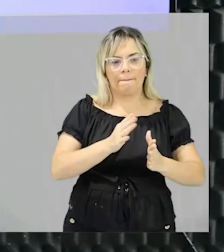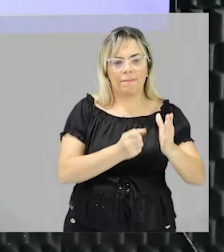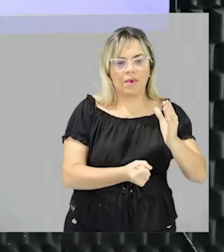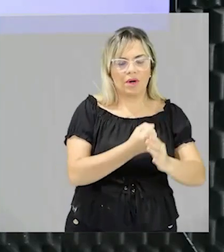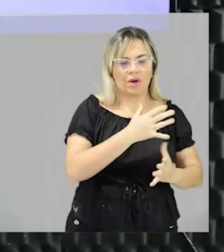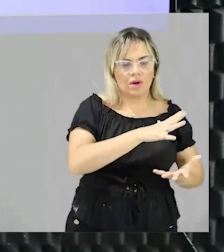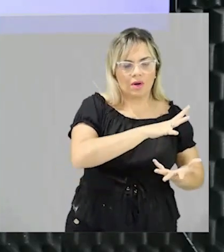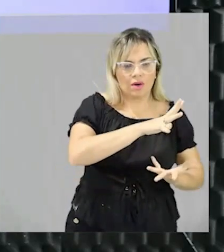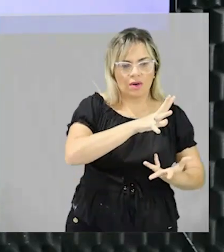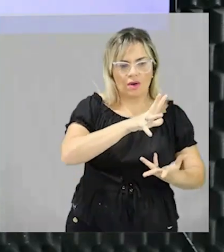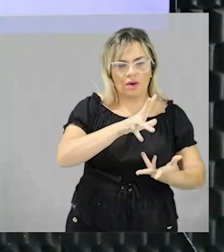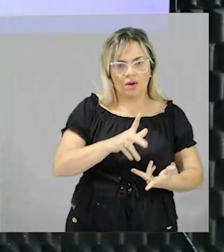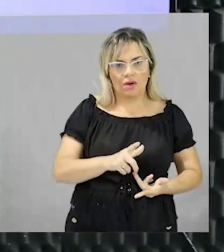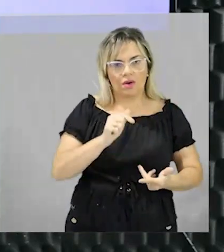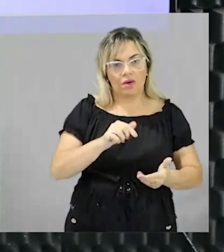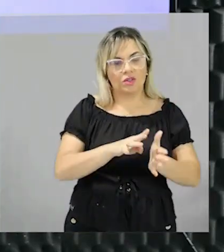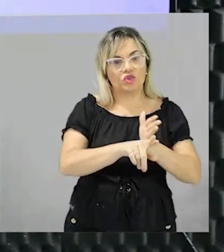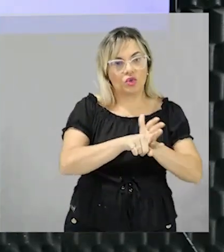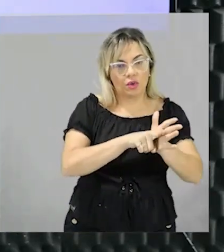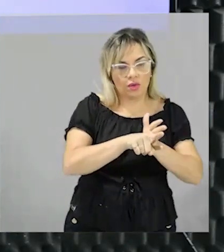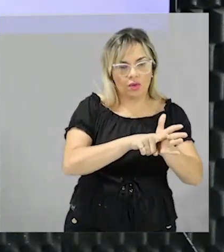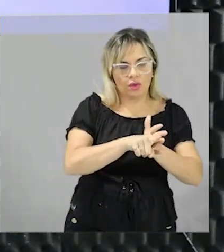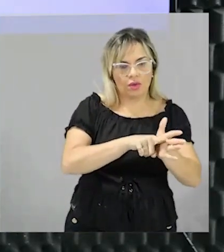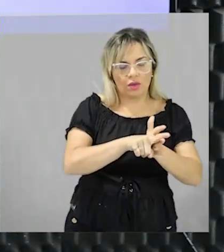nosso planeta, segundo dados,